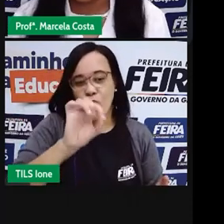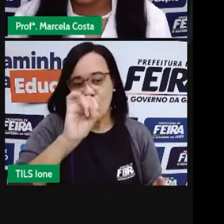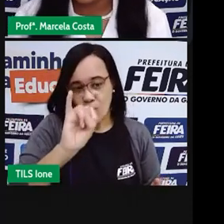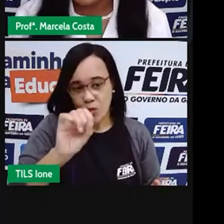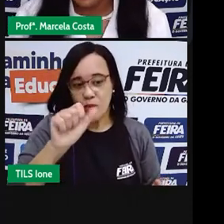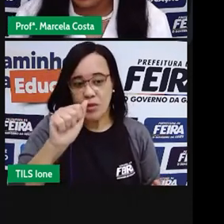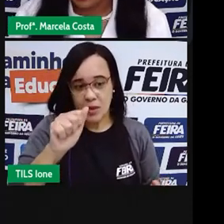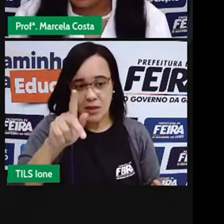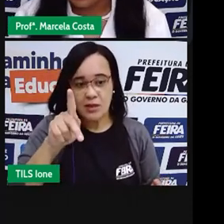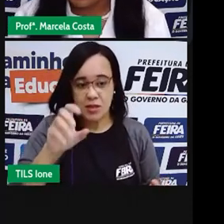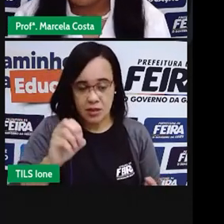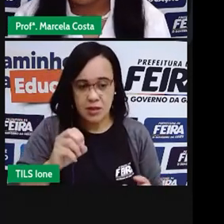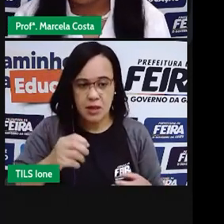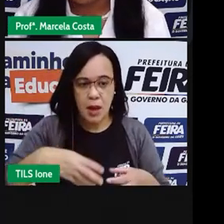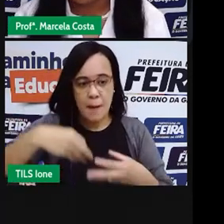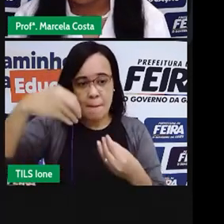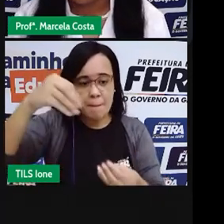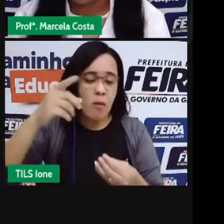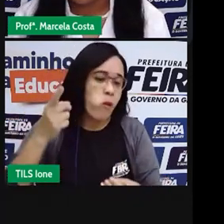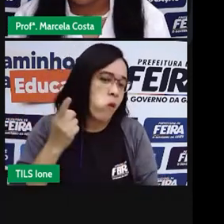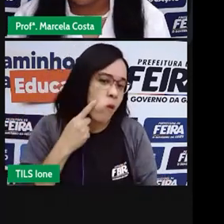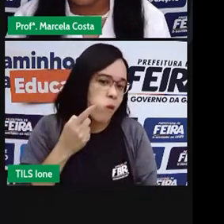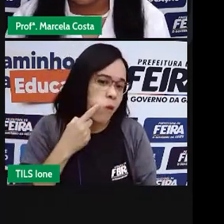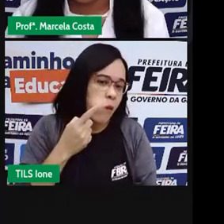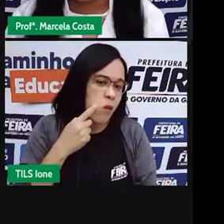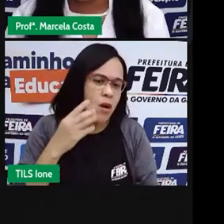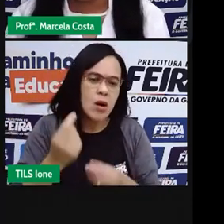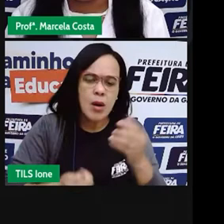custa R$6.